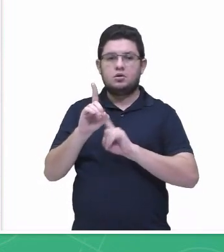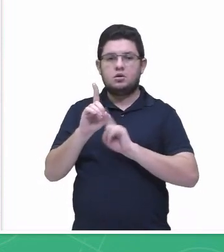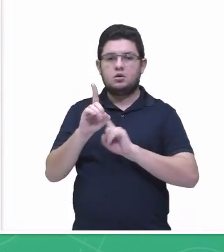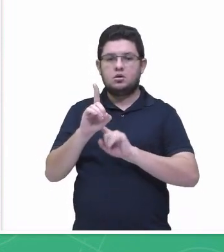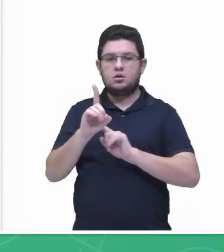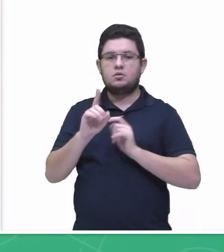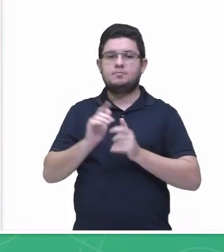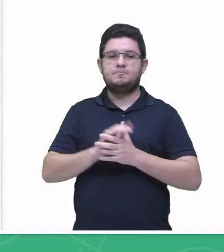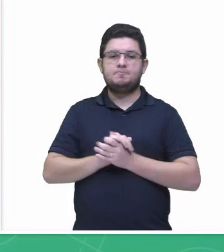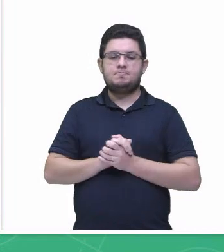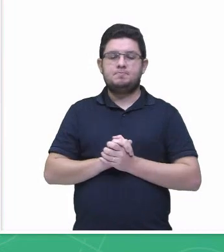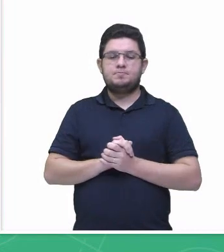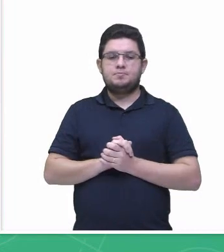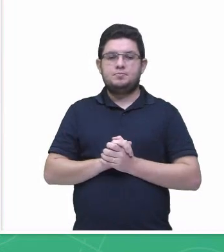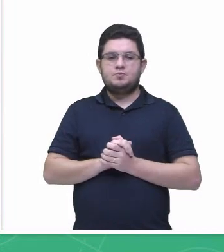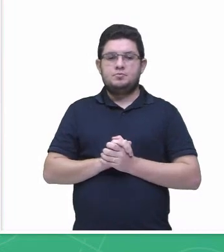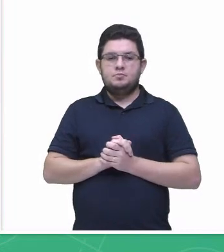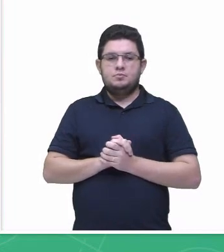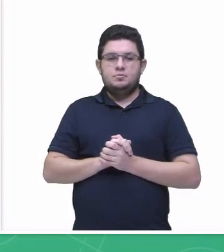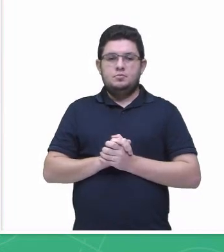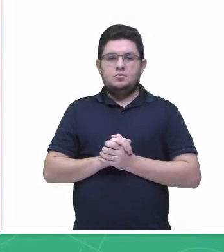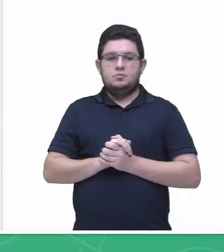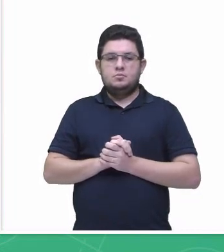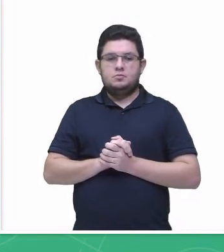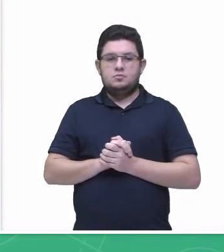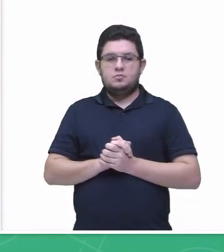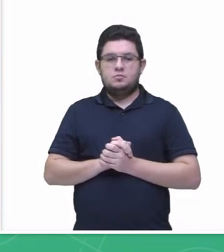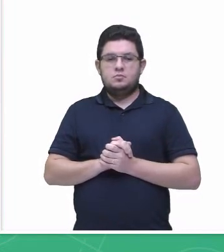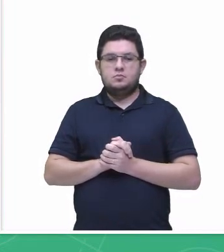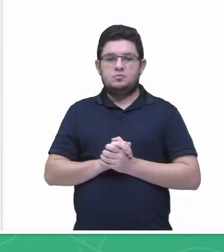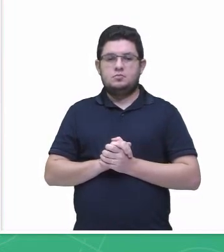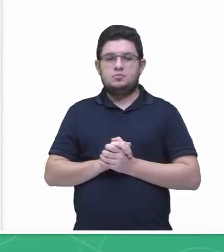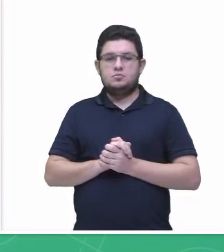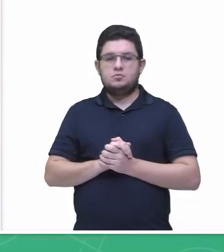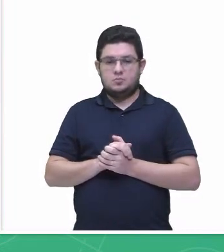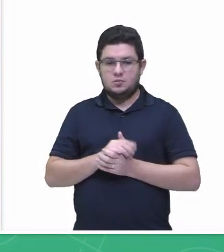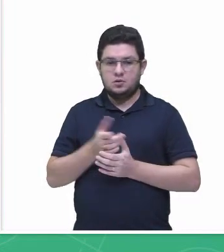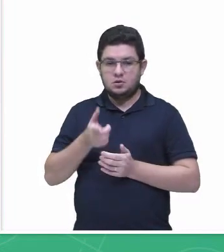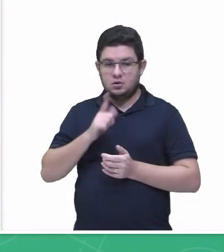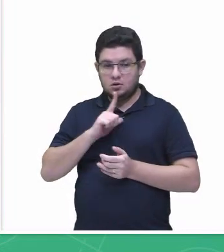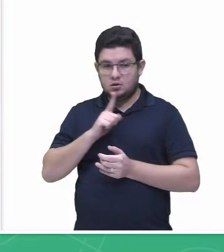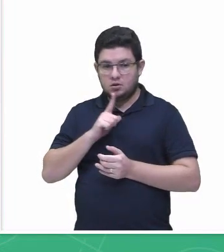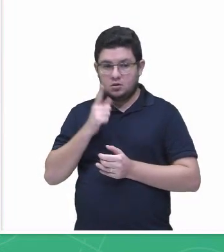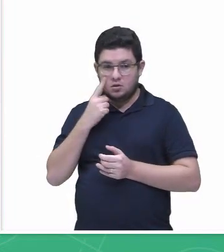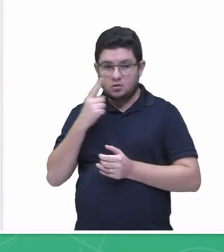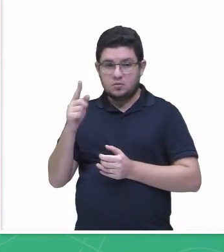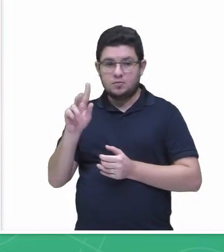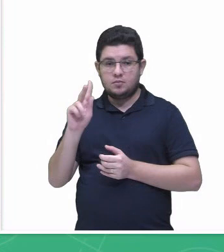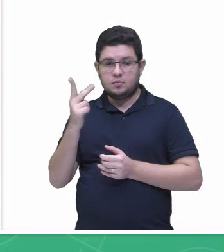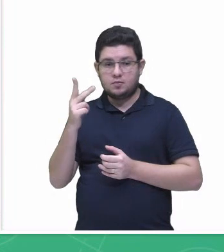é a letra D de dado, tá certo? Nós temos aqui